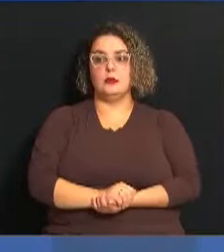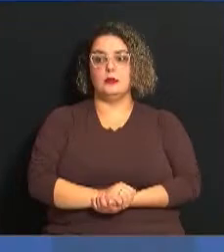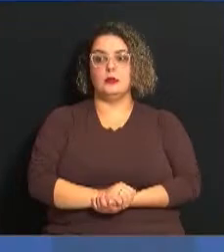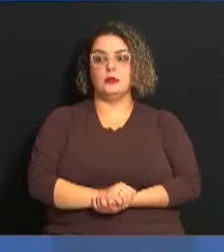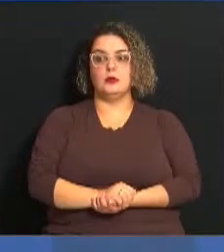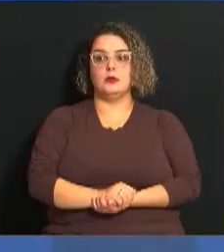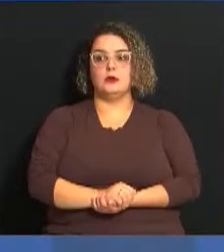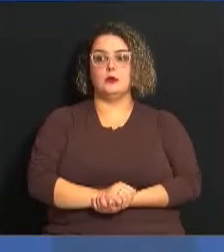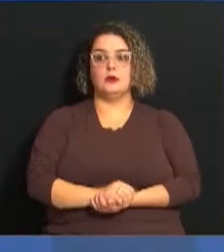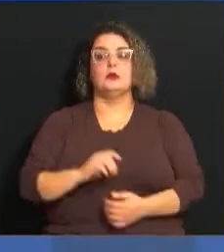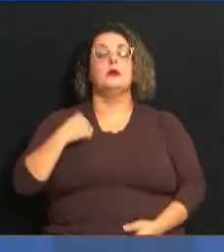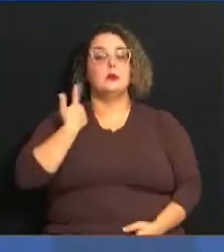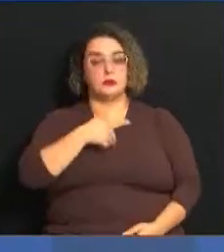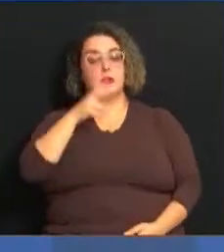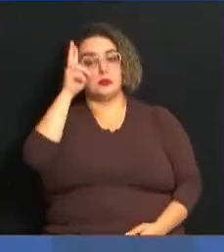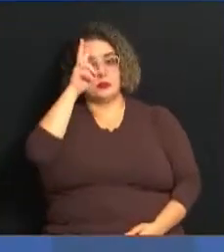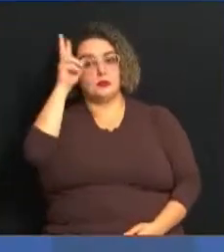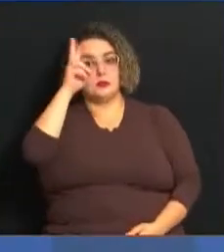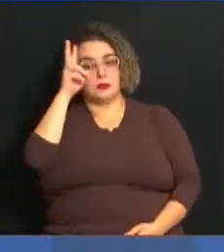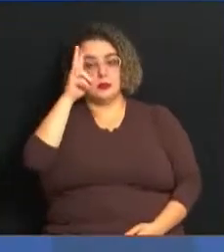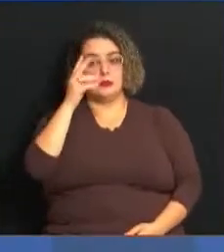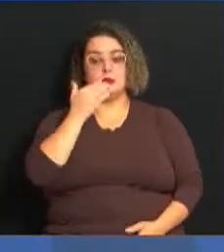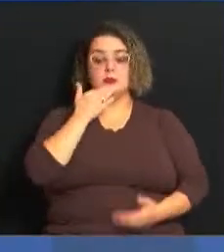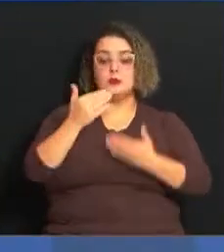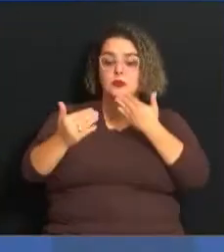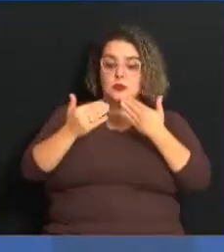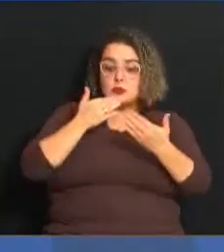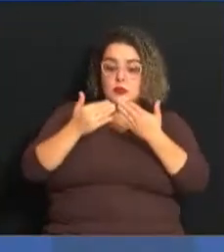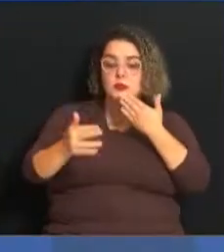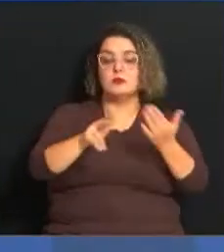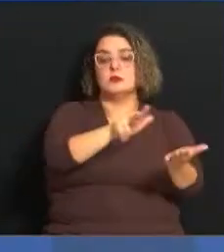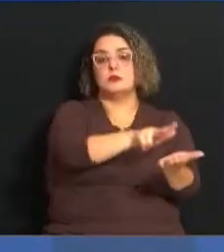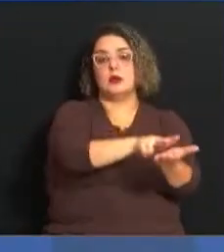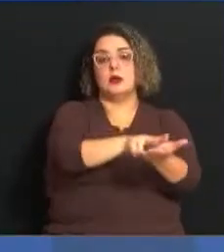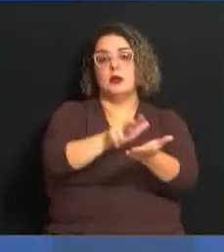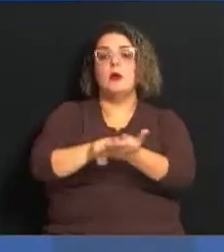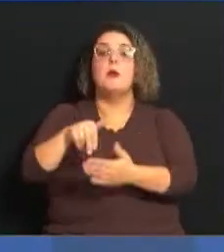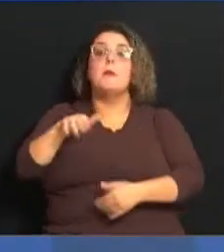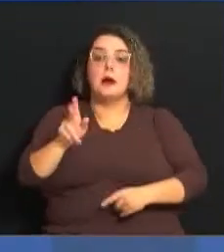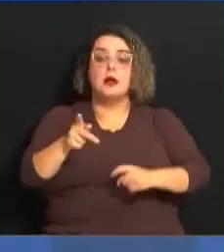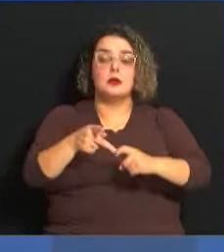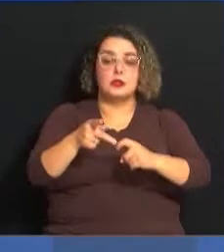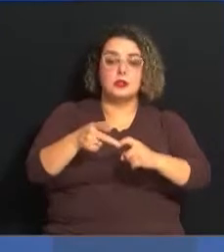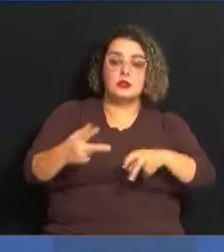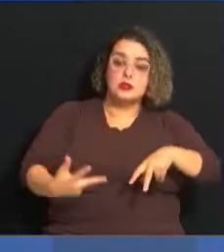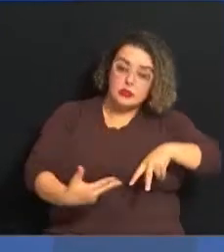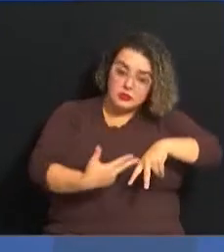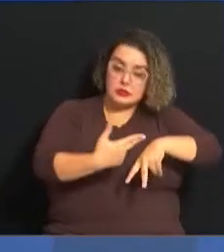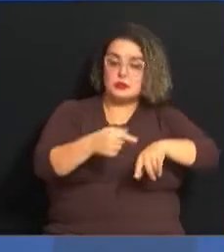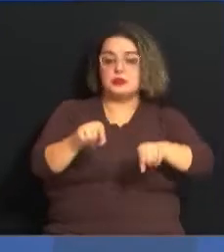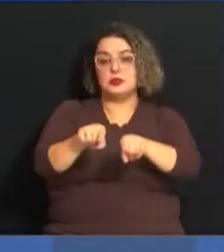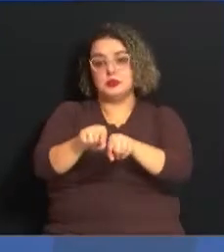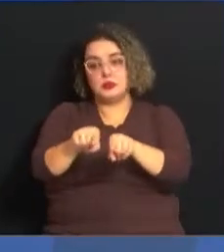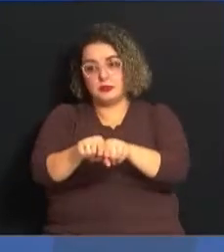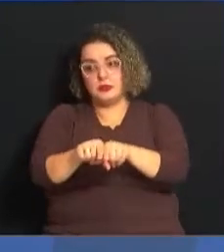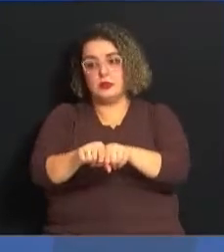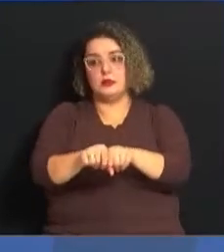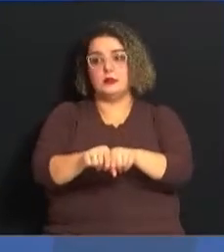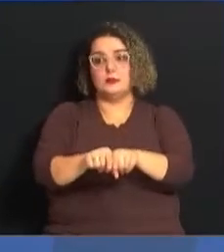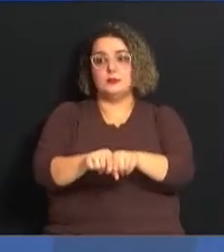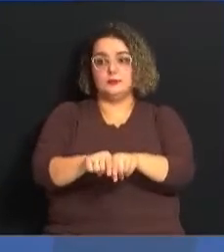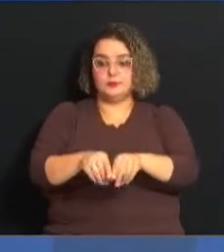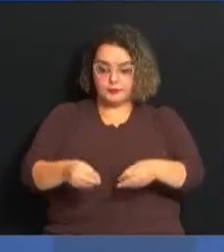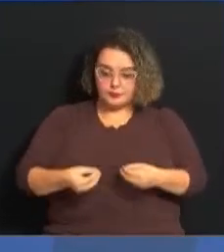E a gente lembra que a demanda por mais leitos e também pelas cirurgias aqui na nossa região foi também levada